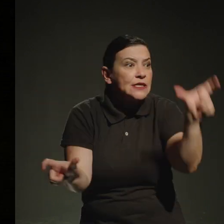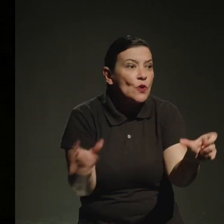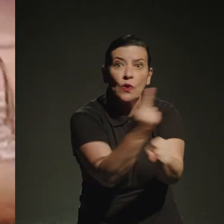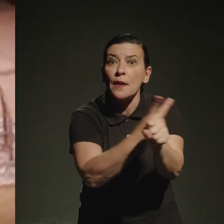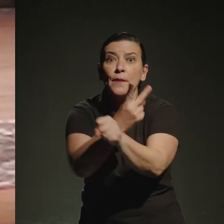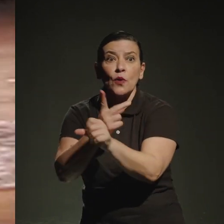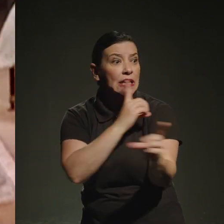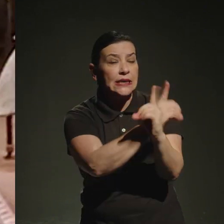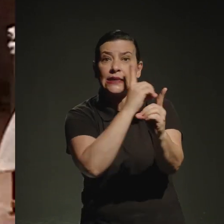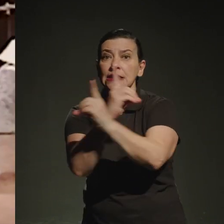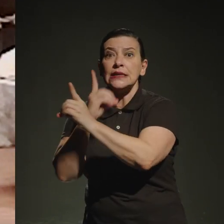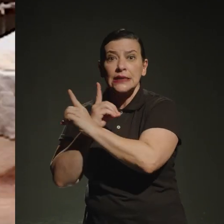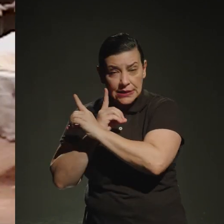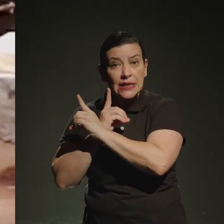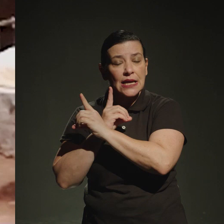ser.